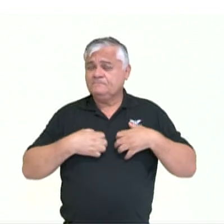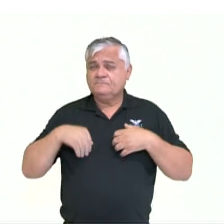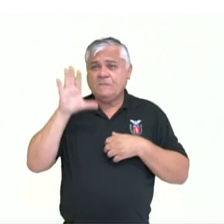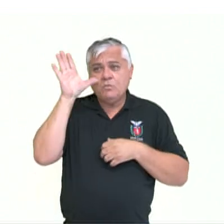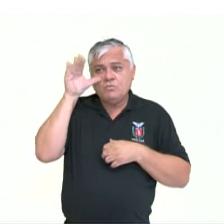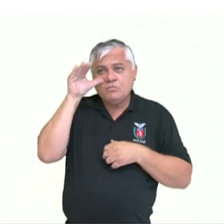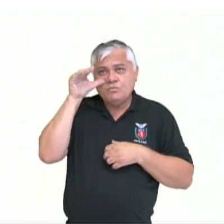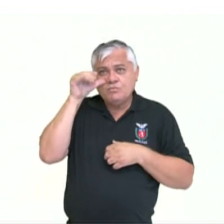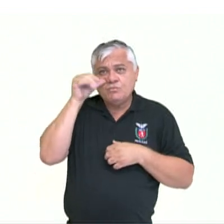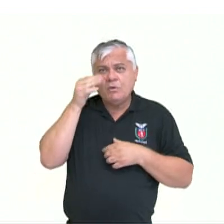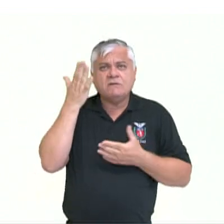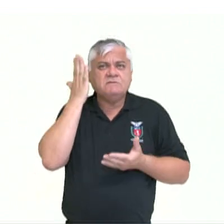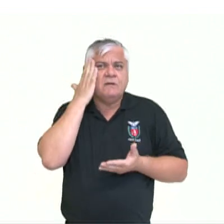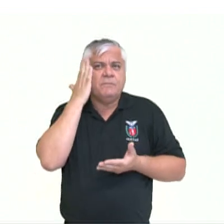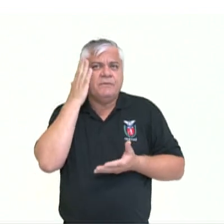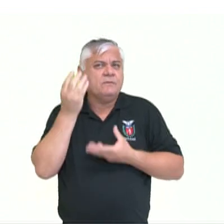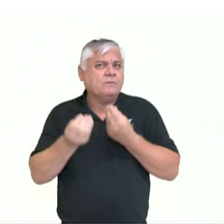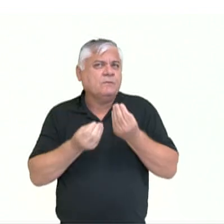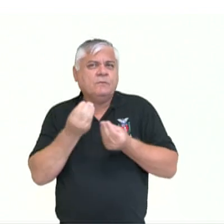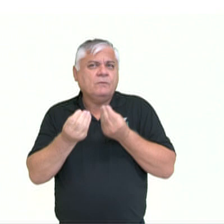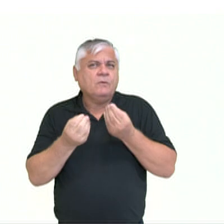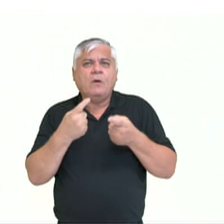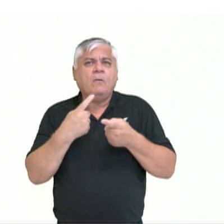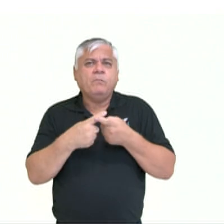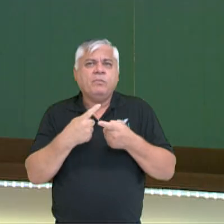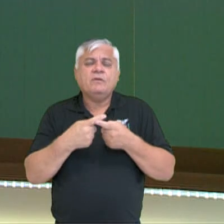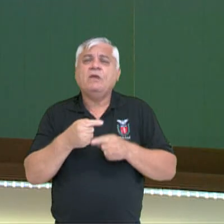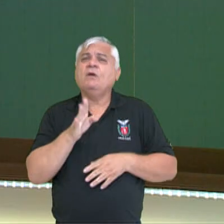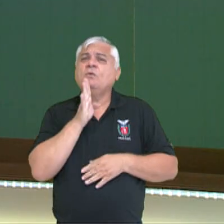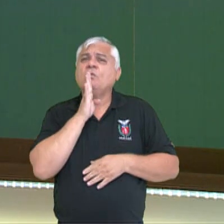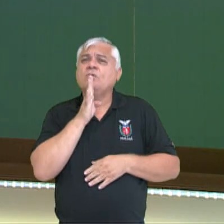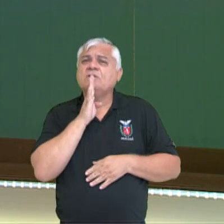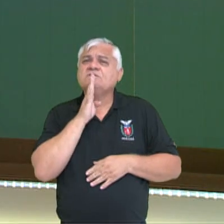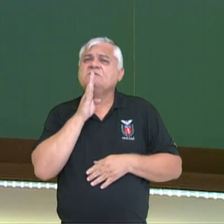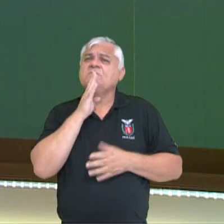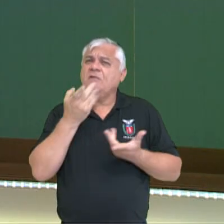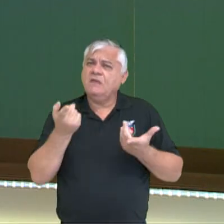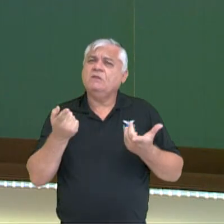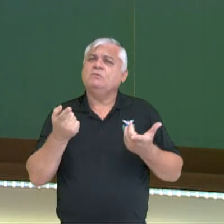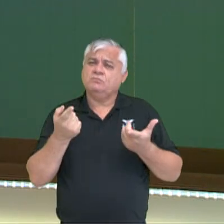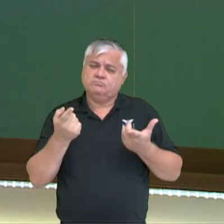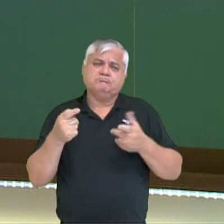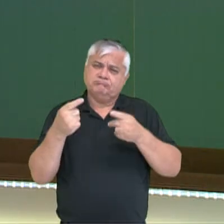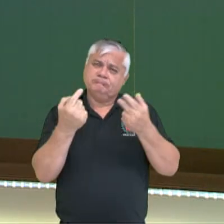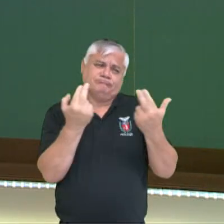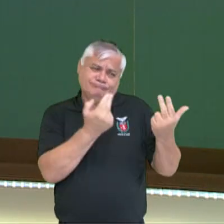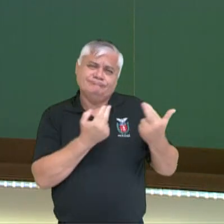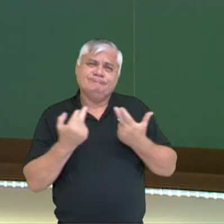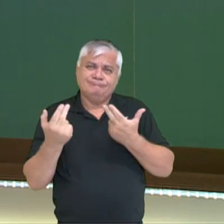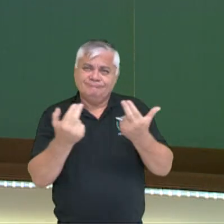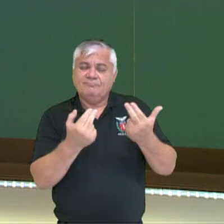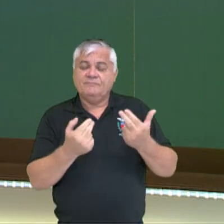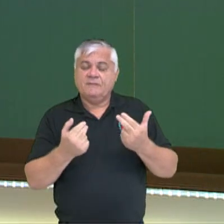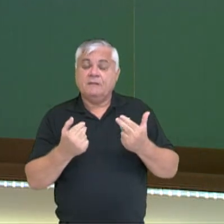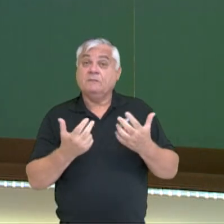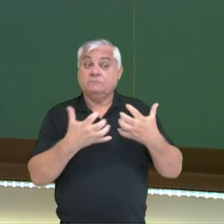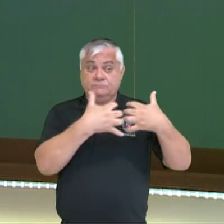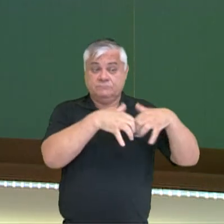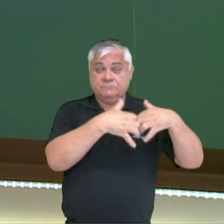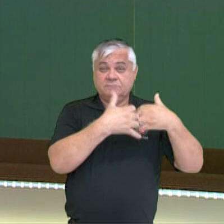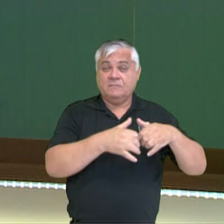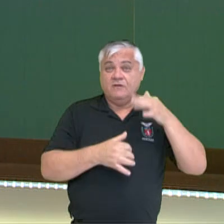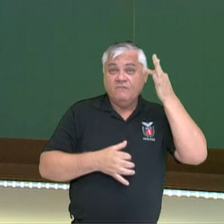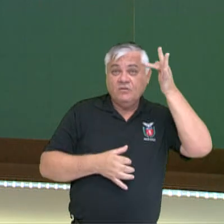curiosidade, porque tem relação com formas de conhecimento bastante comuns. A reflexão filosófica e